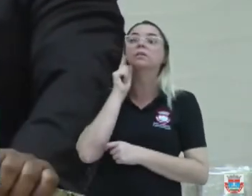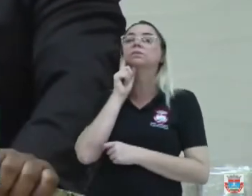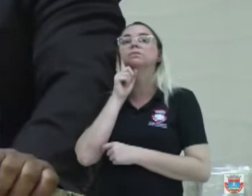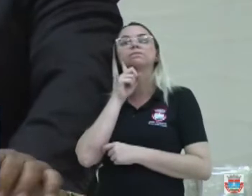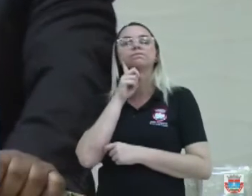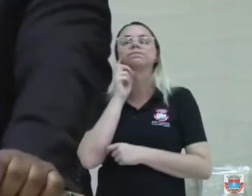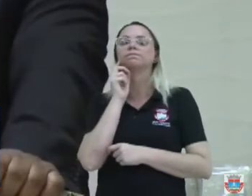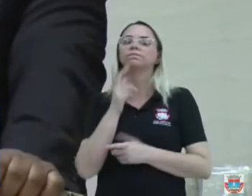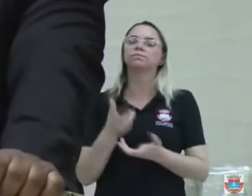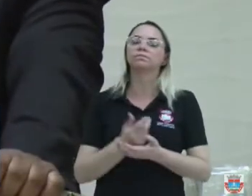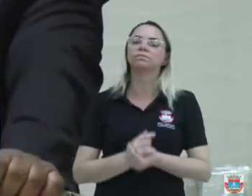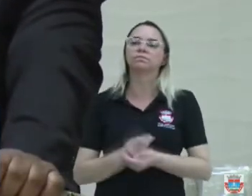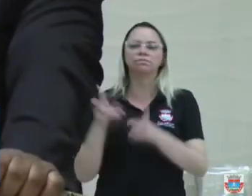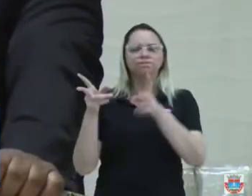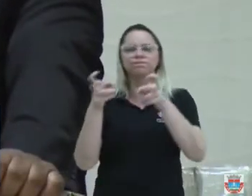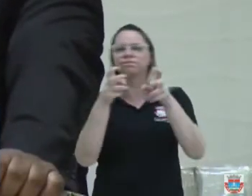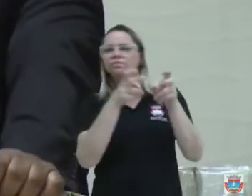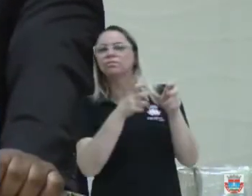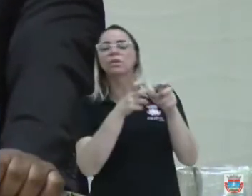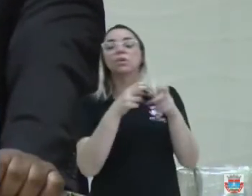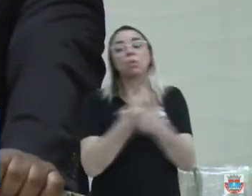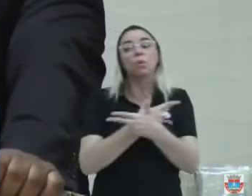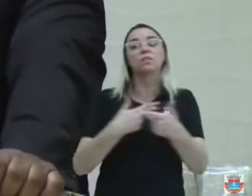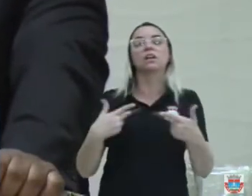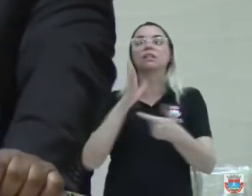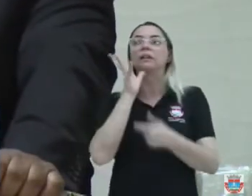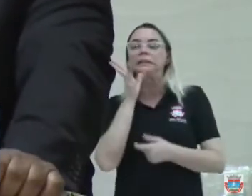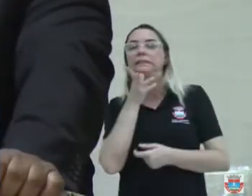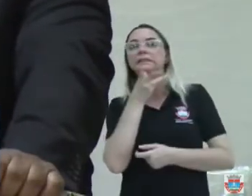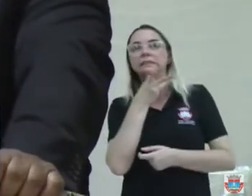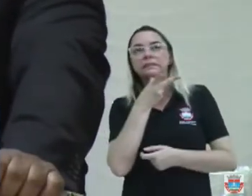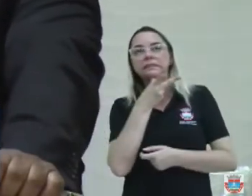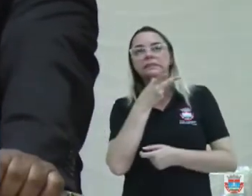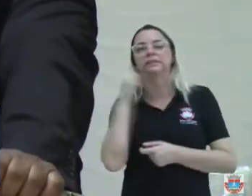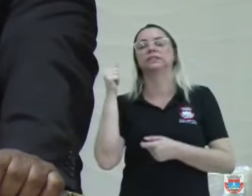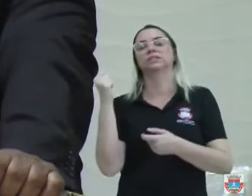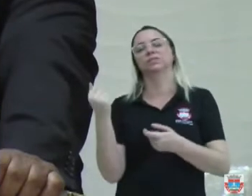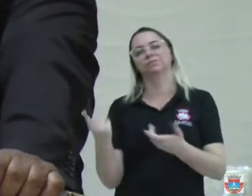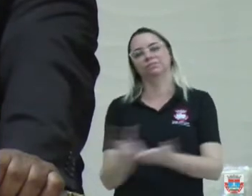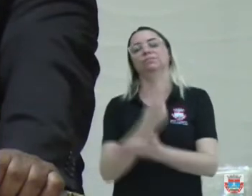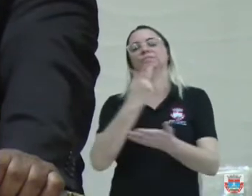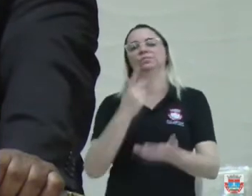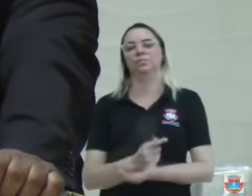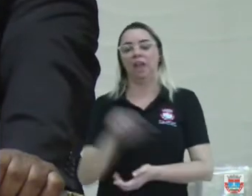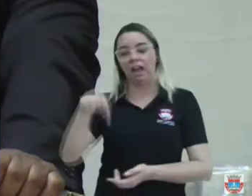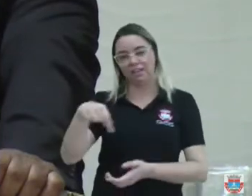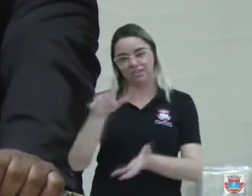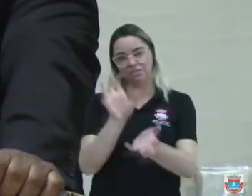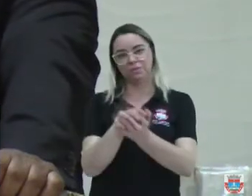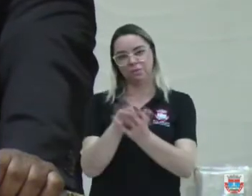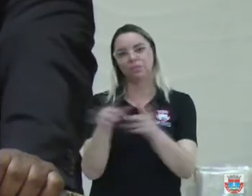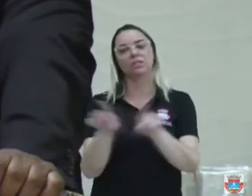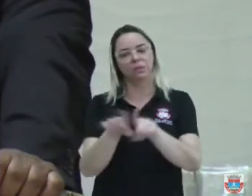Como as coisas demoram para acontecer no nosso estado de Pernambuco e no nosso